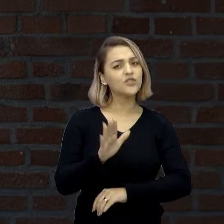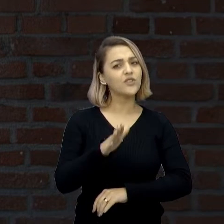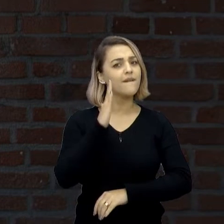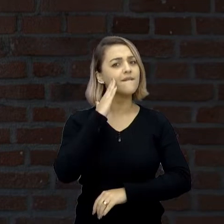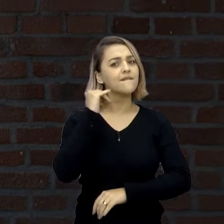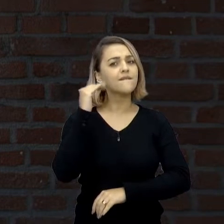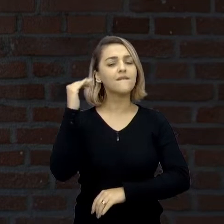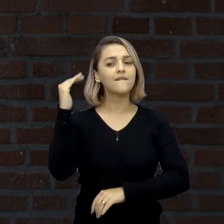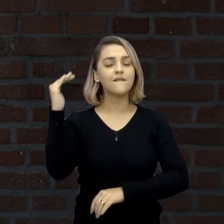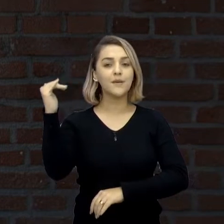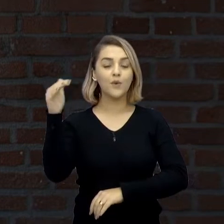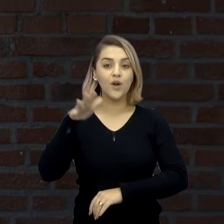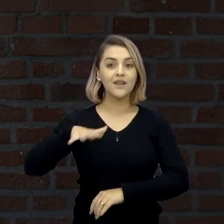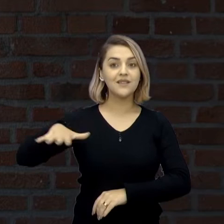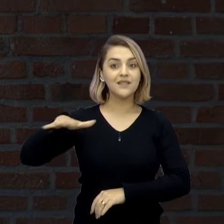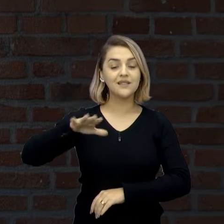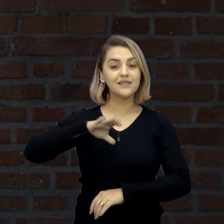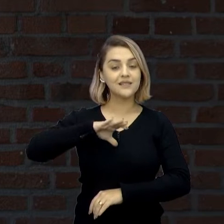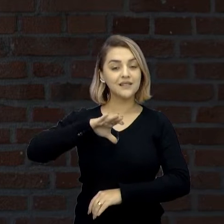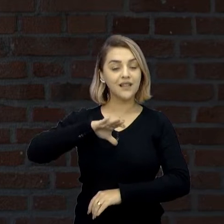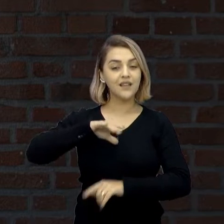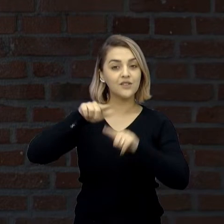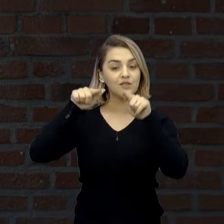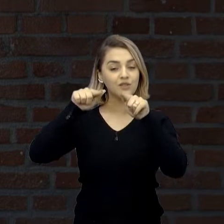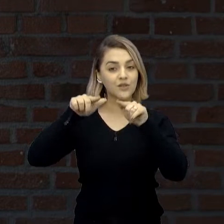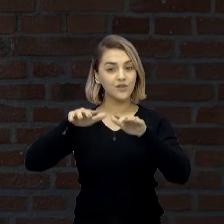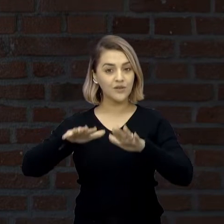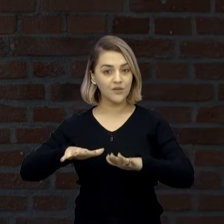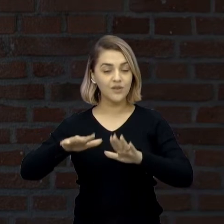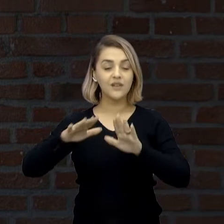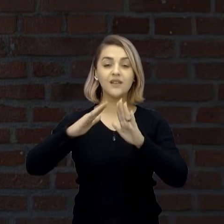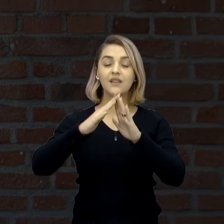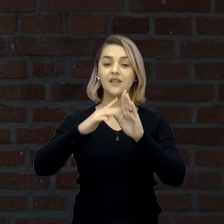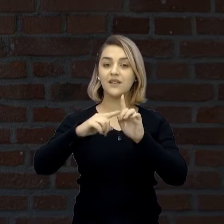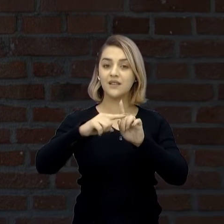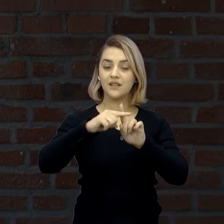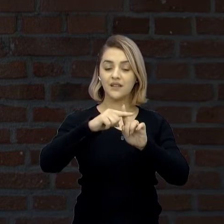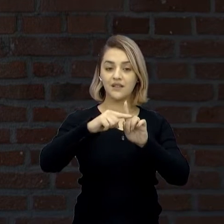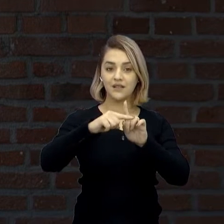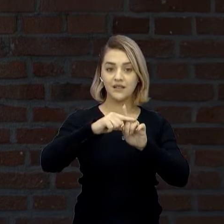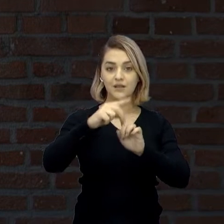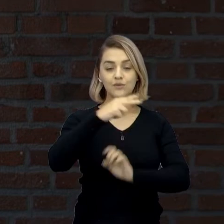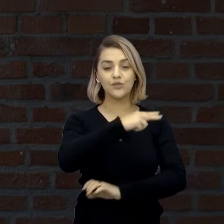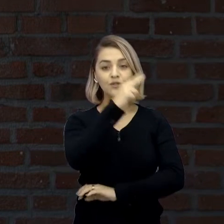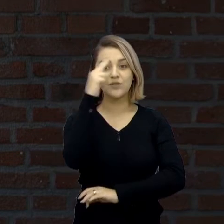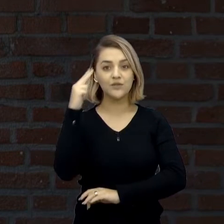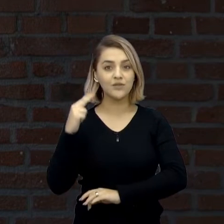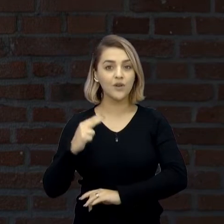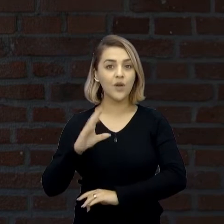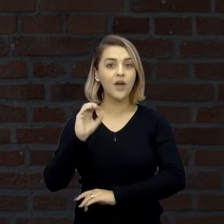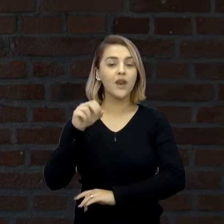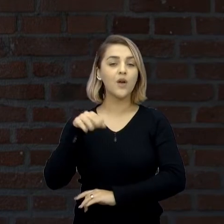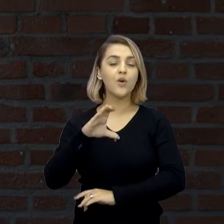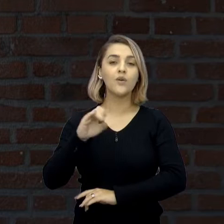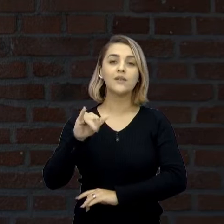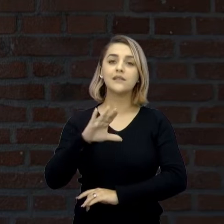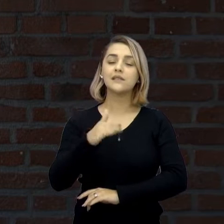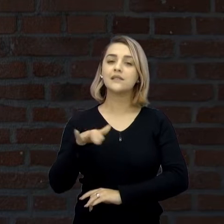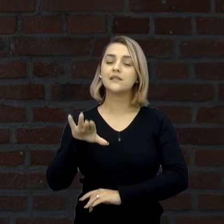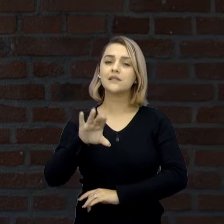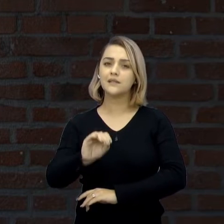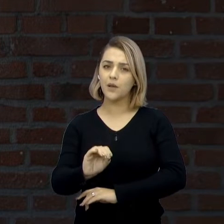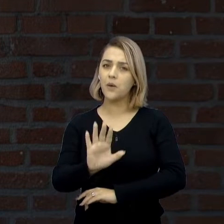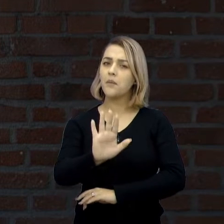da cidade de Guarulhos, a Catedral Nossa Senhora da Conceição. Antes de mais